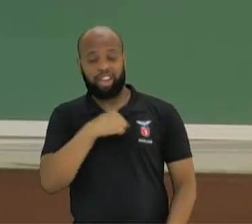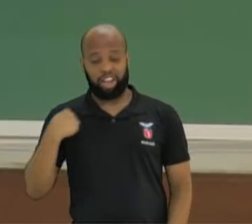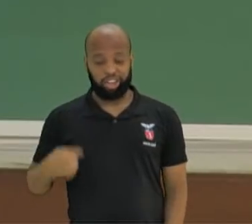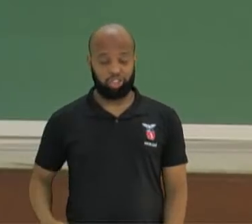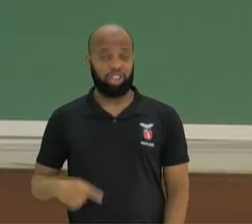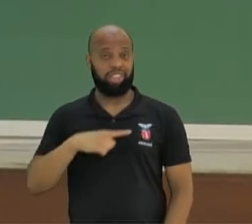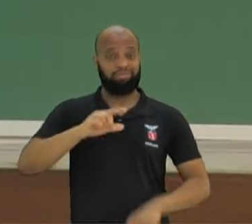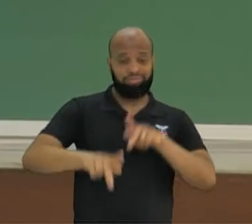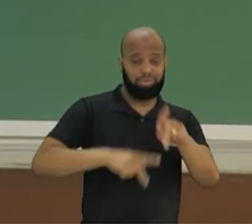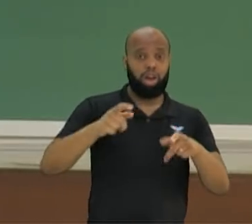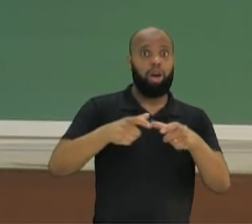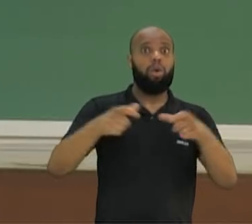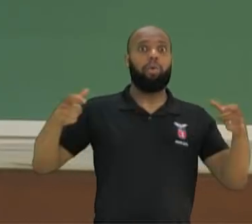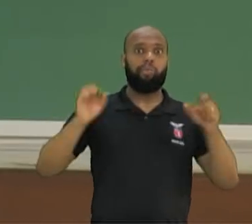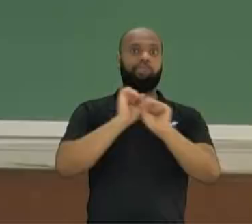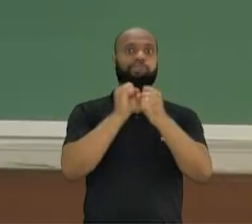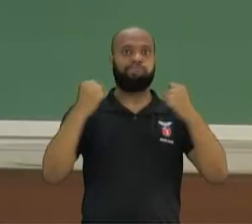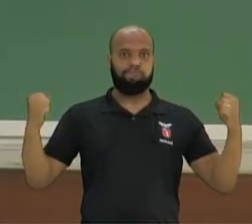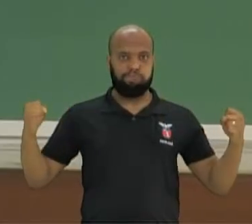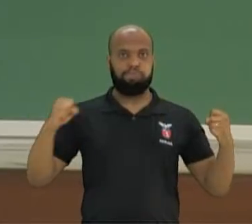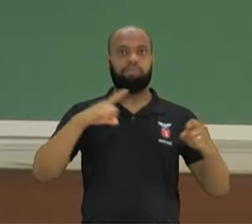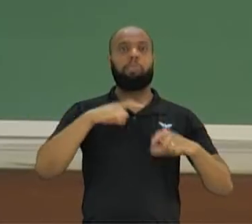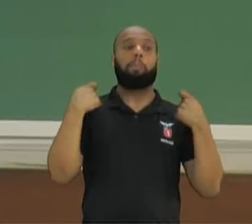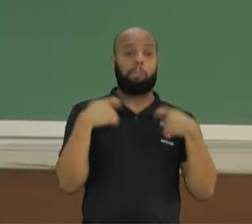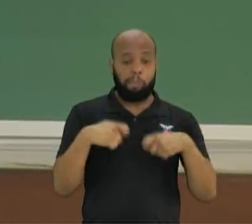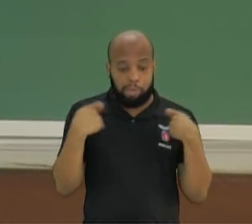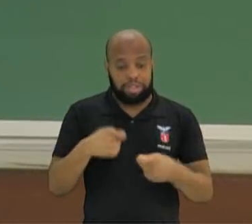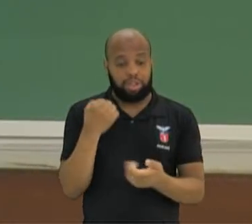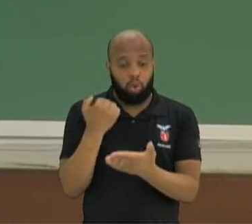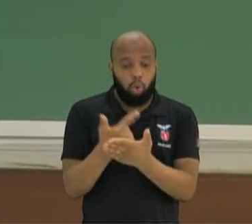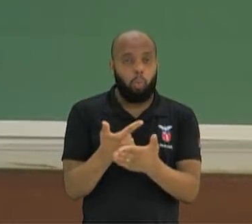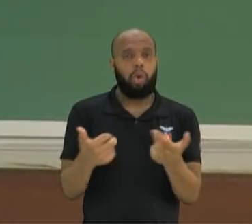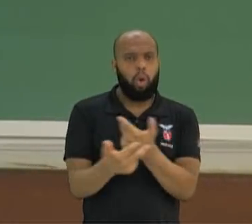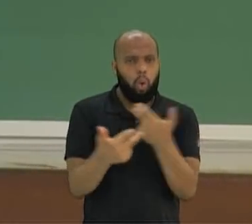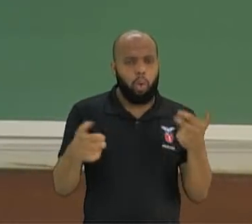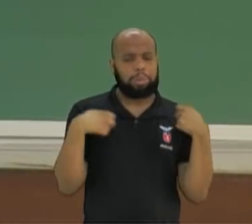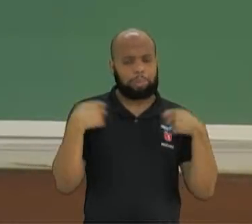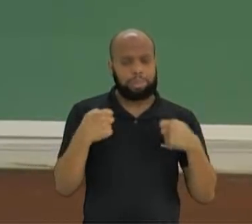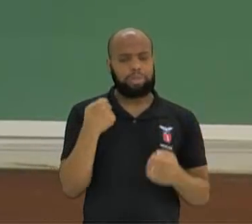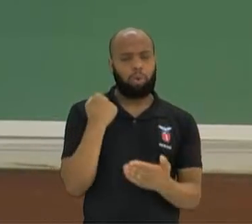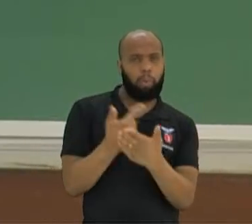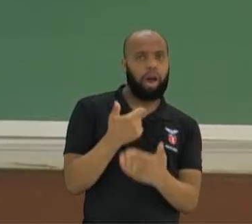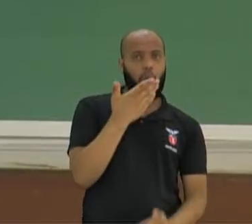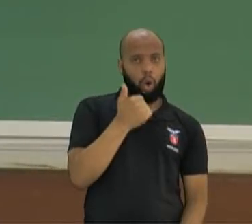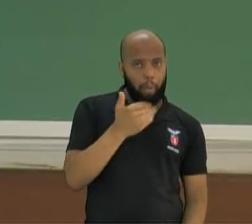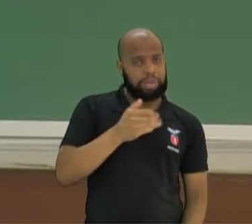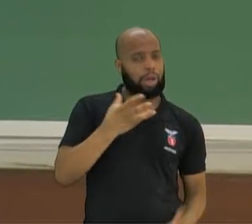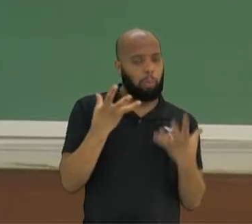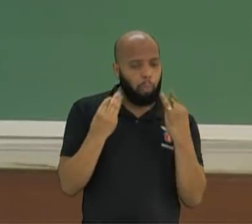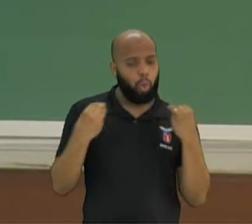uma população gigante, então a demanda por alimentos lá é muito grande.